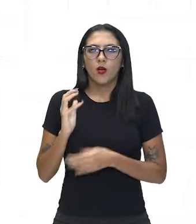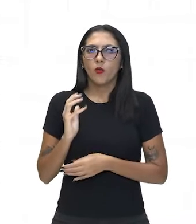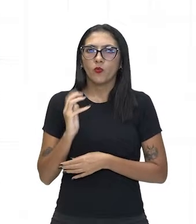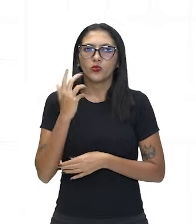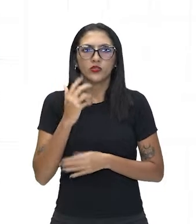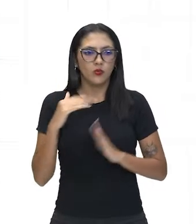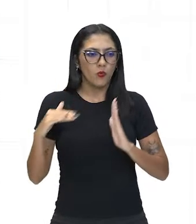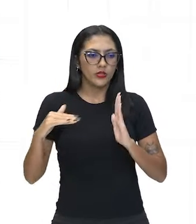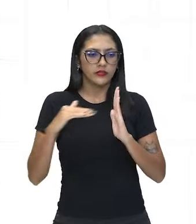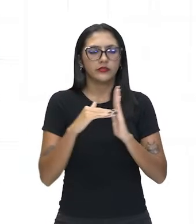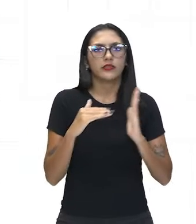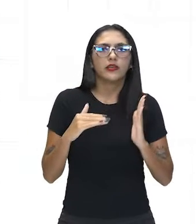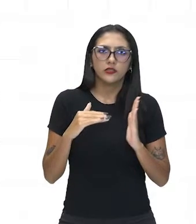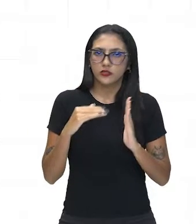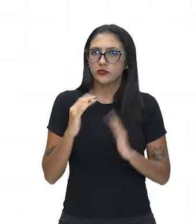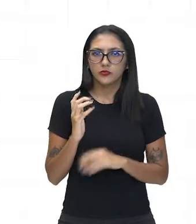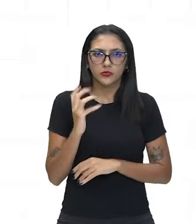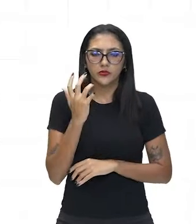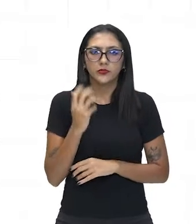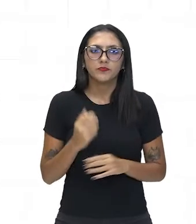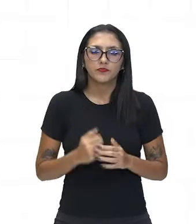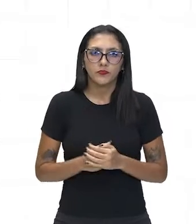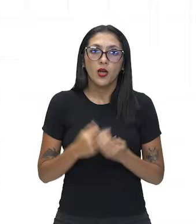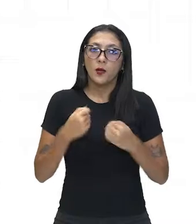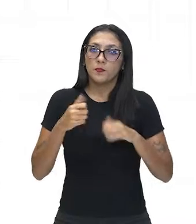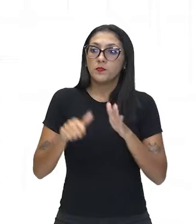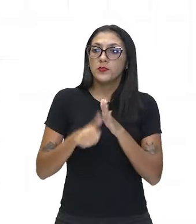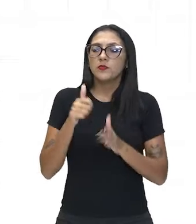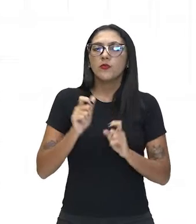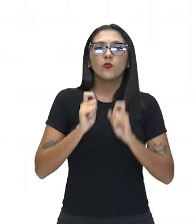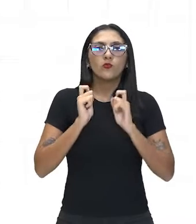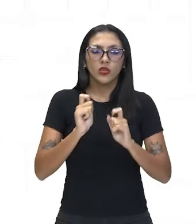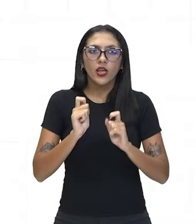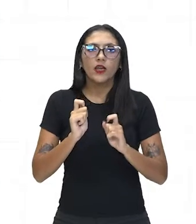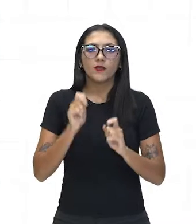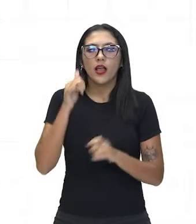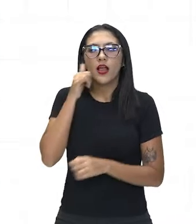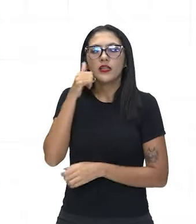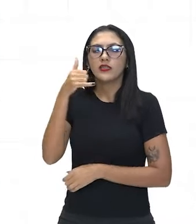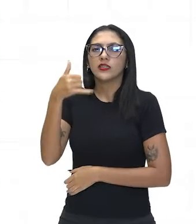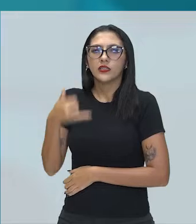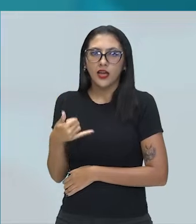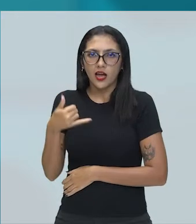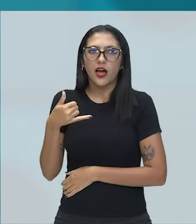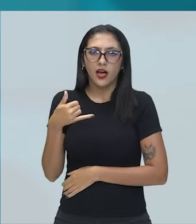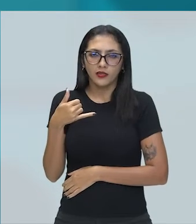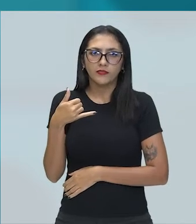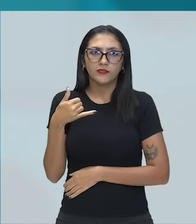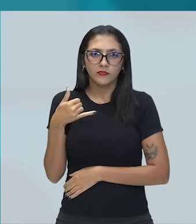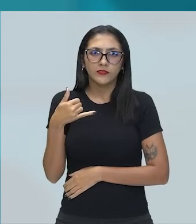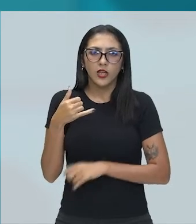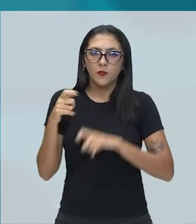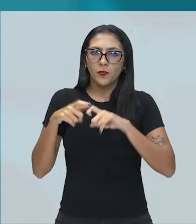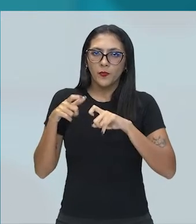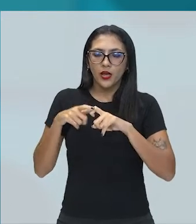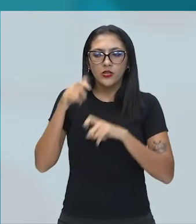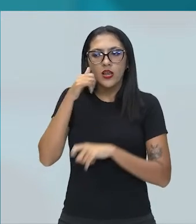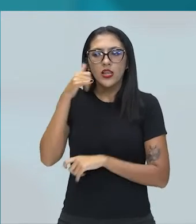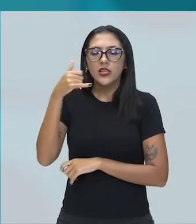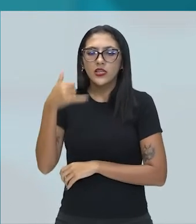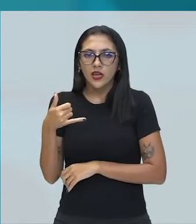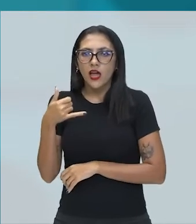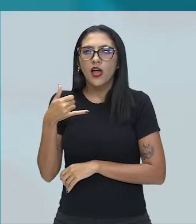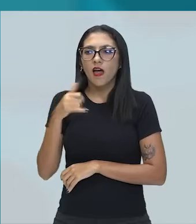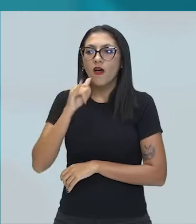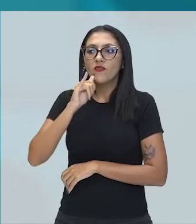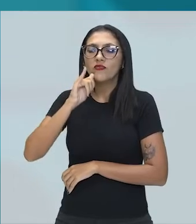com ele, você vai primeiro chamar o serviço, né, de atendimento emergencial, chamou o serviço,